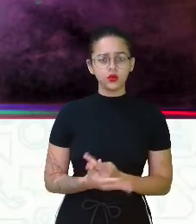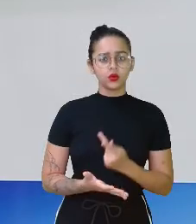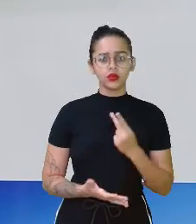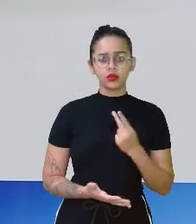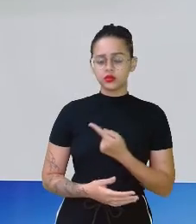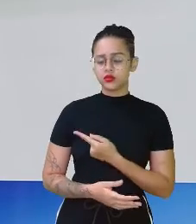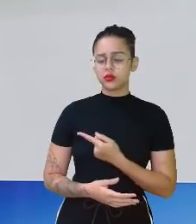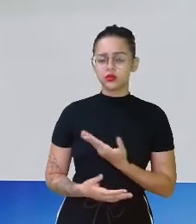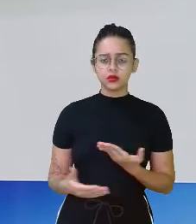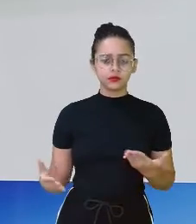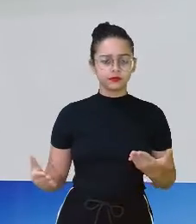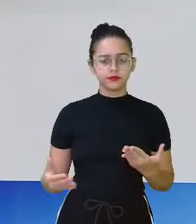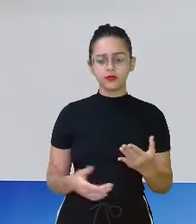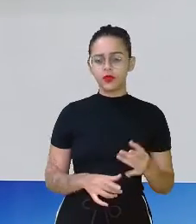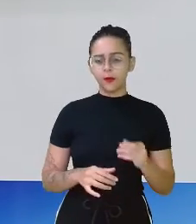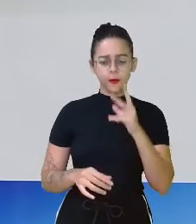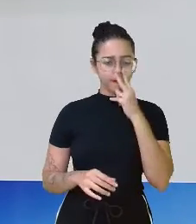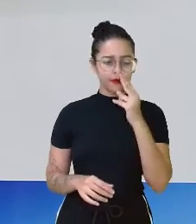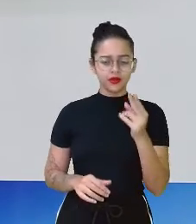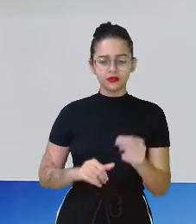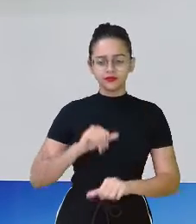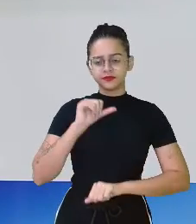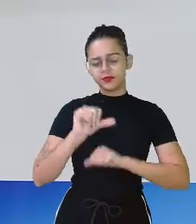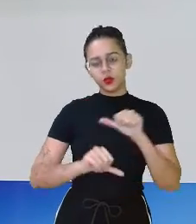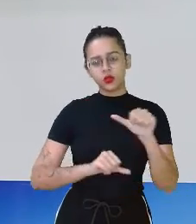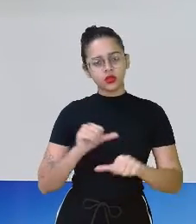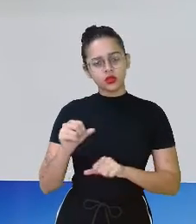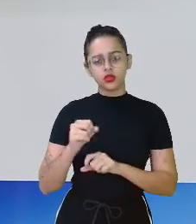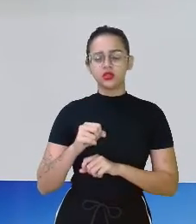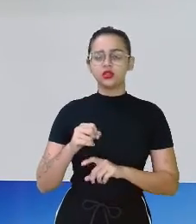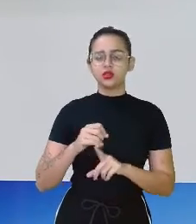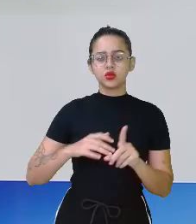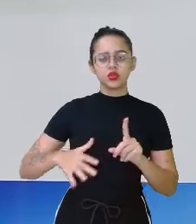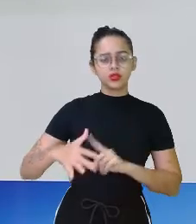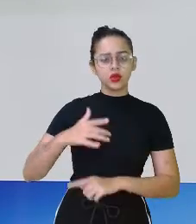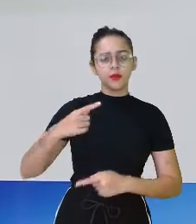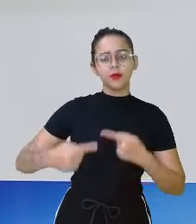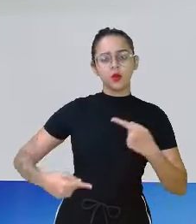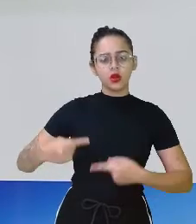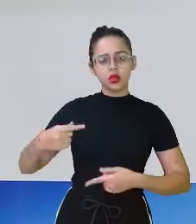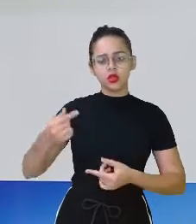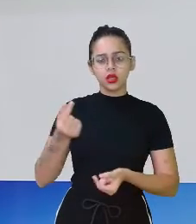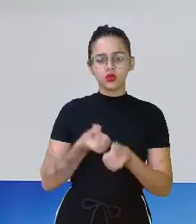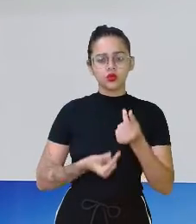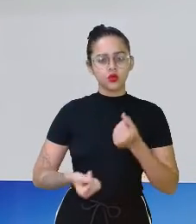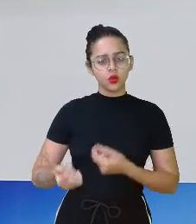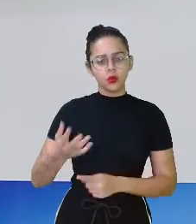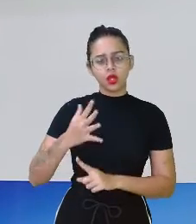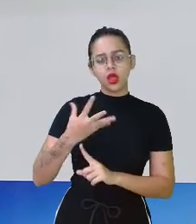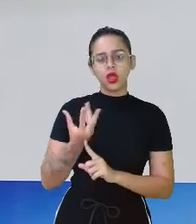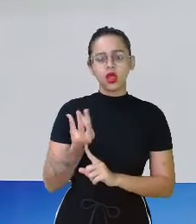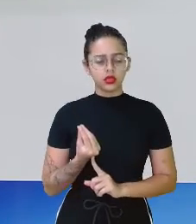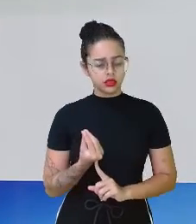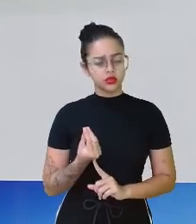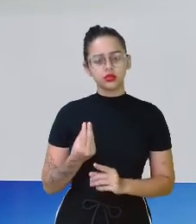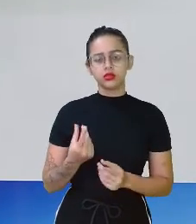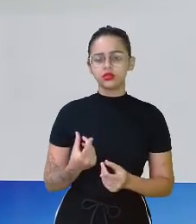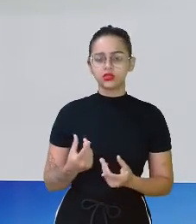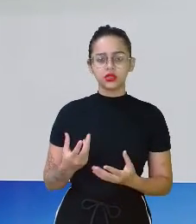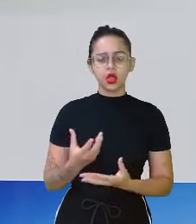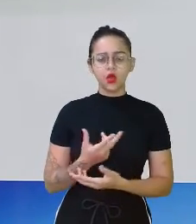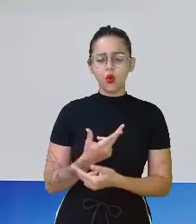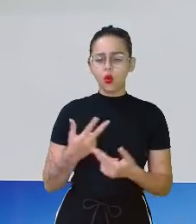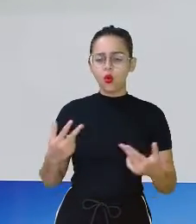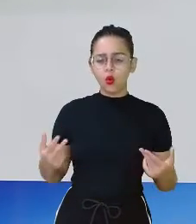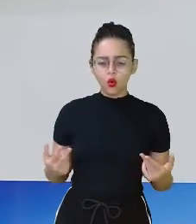né, aconteceram transformações sociais, políticas, econômicas, artísticas, né, aconteceu coisas que